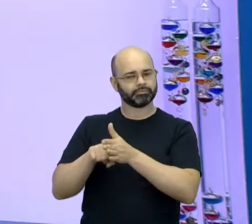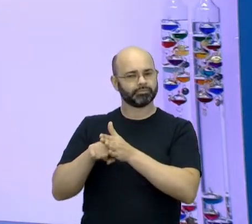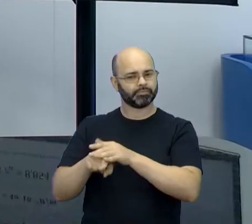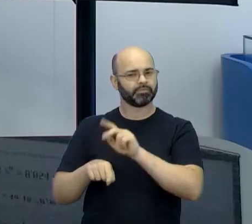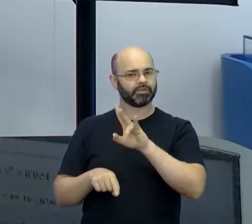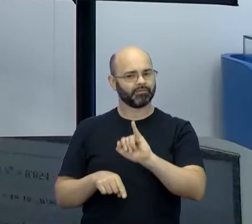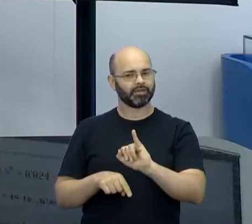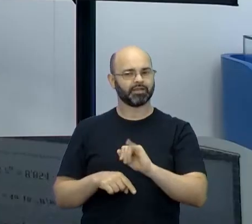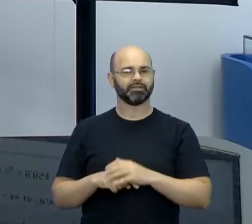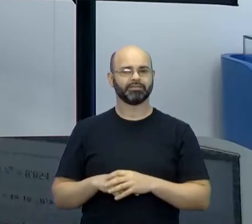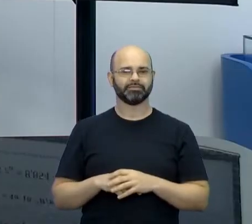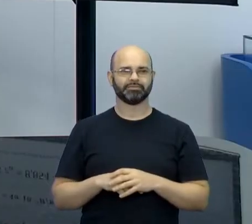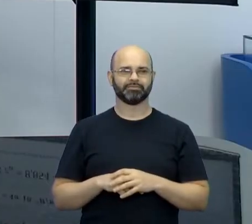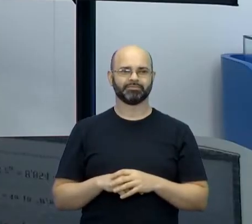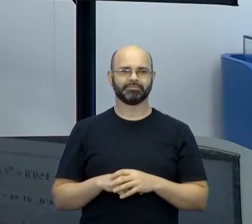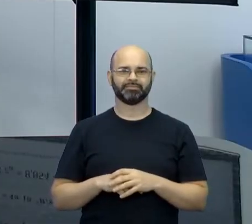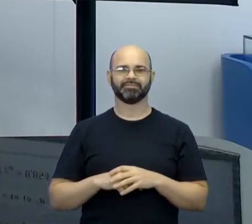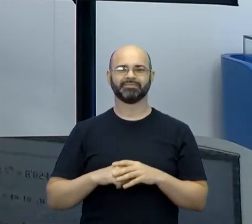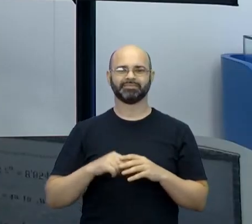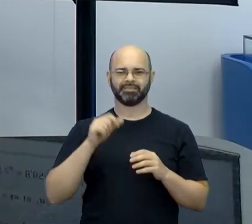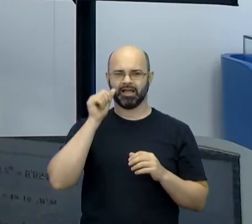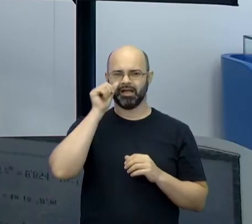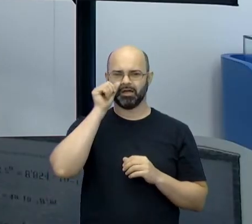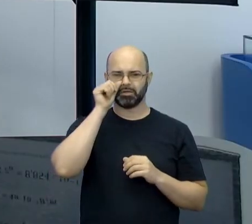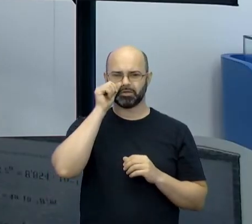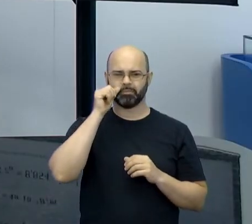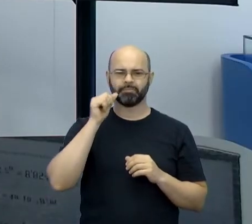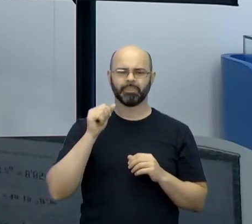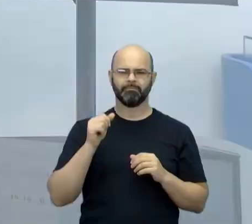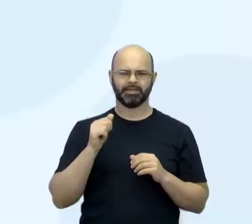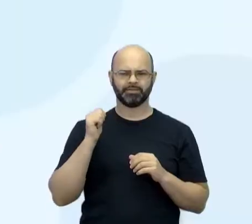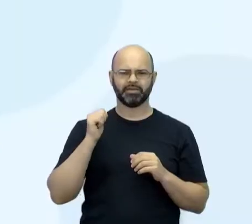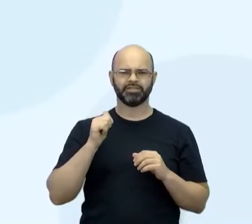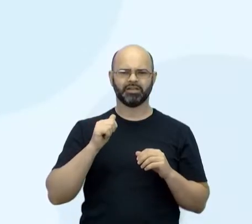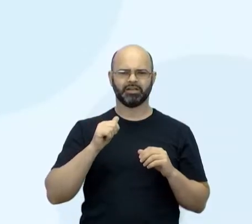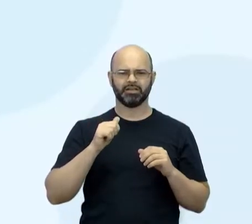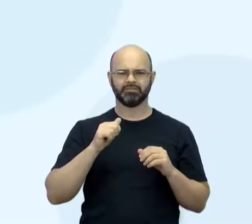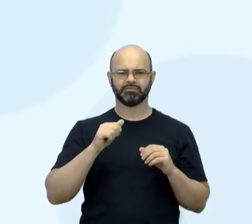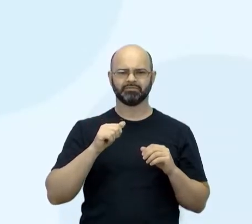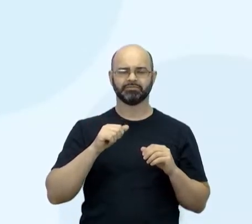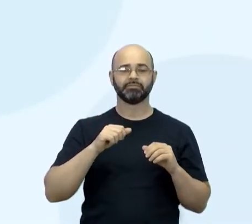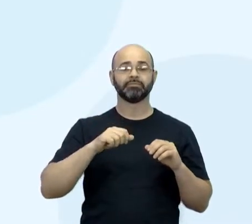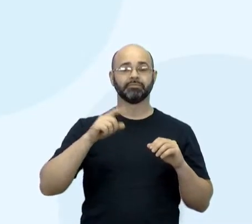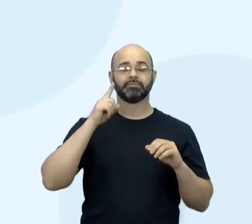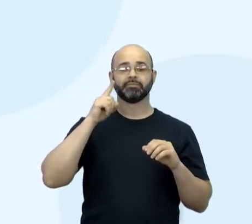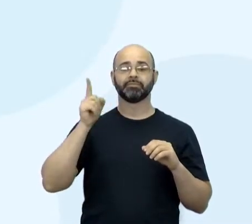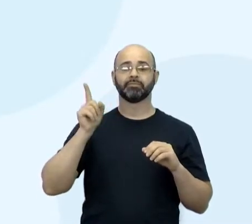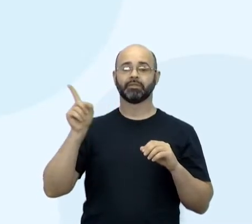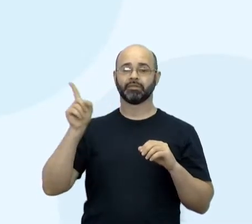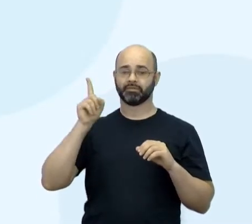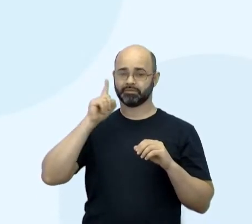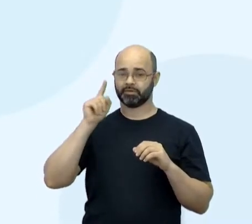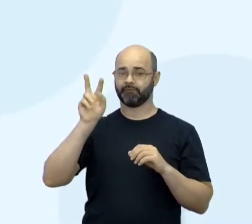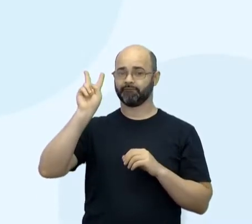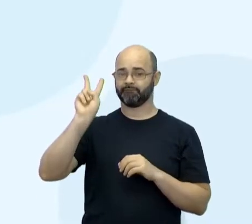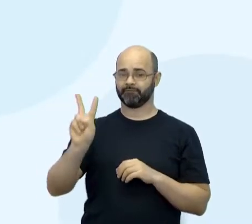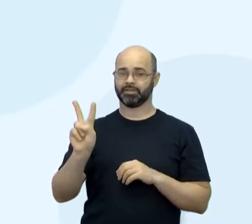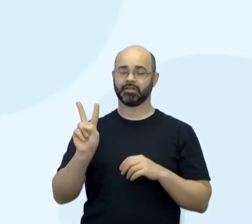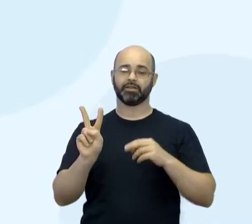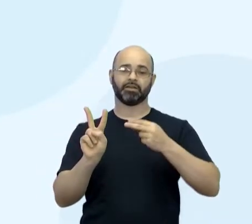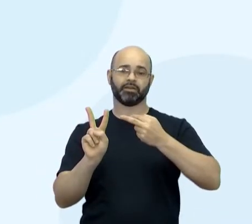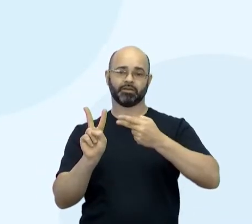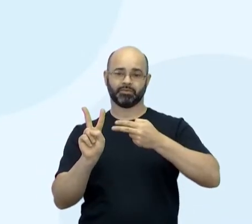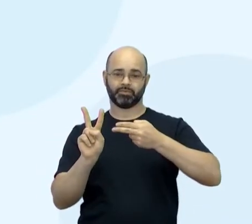equação de onda eletromagnética, pessoal. Eu já falei da equação da onda mecânica, né, para vocês, né? Essa equação aqui, ó, V é igual